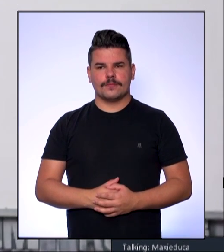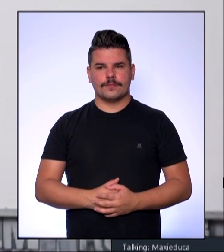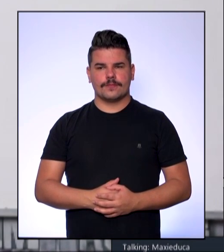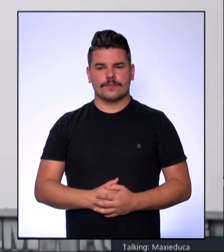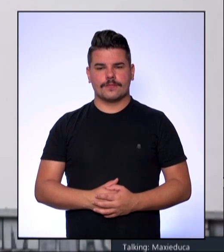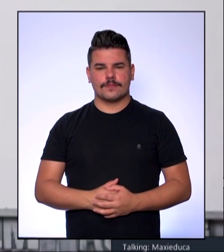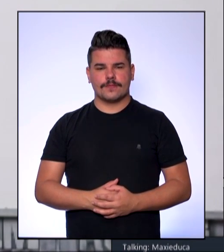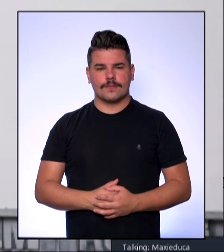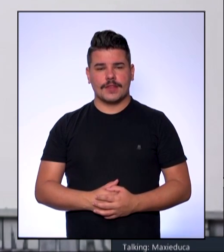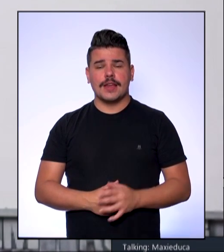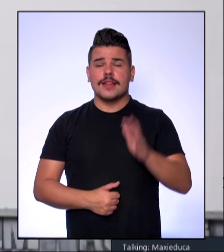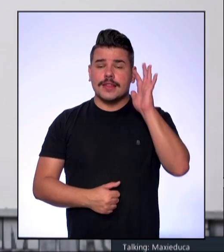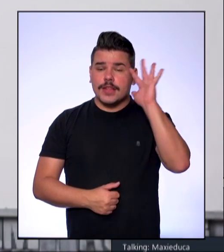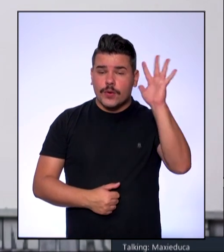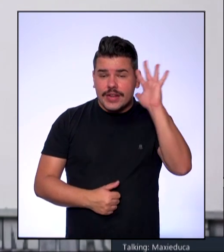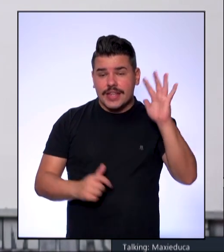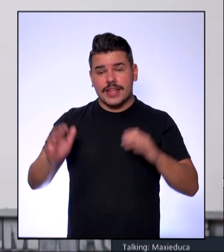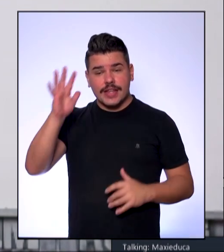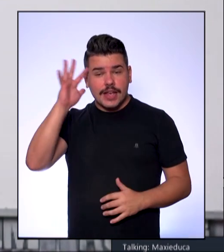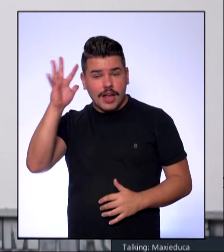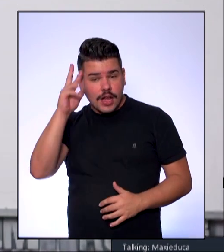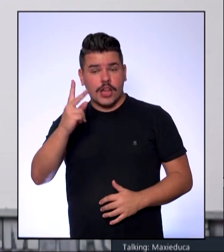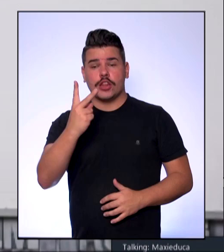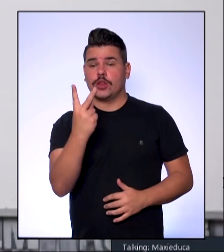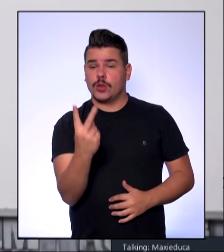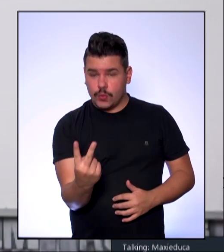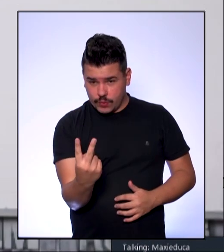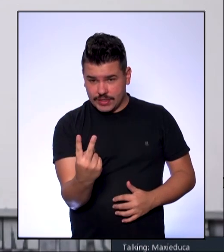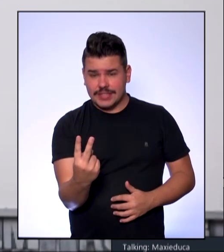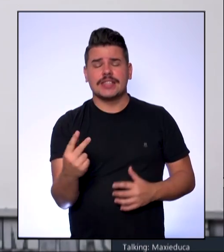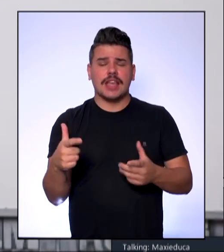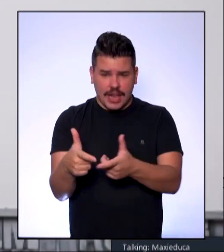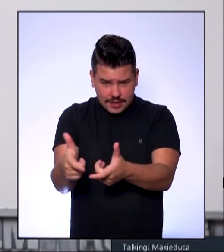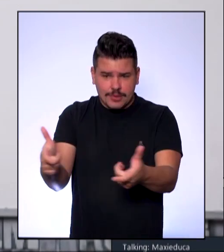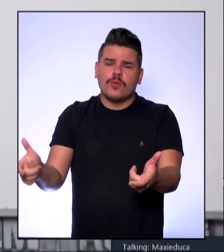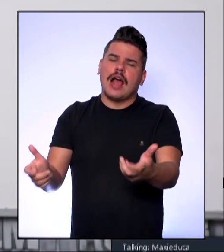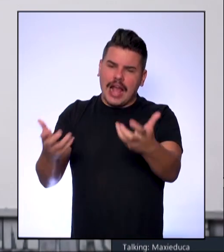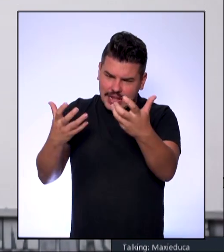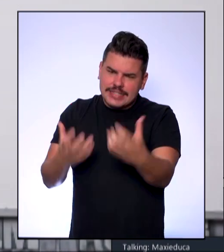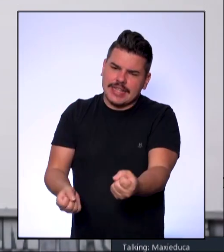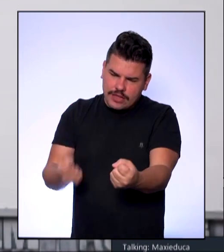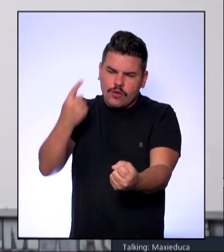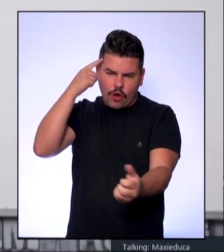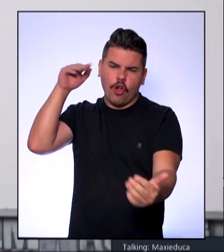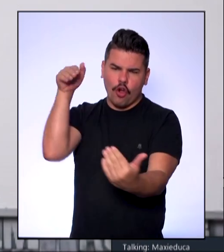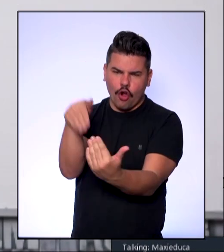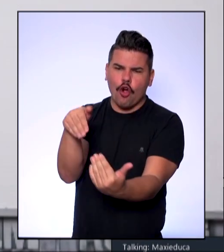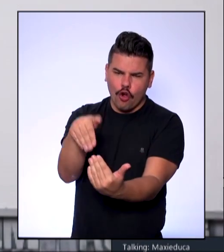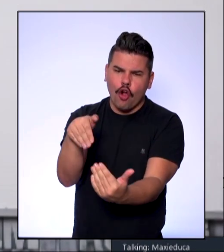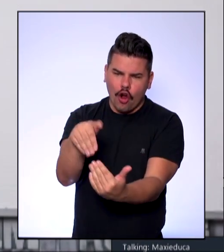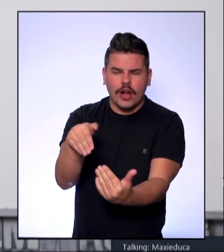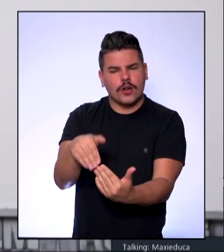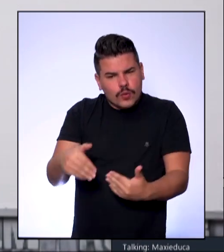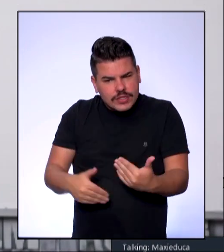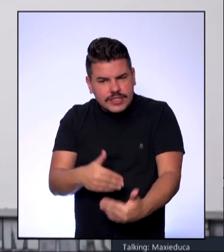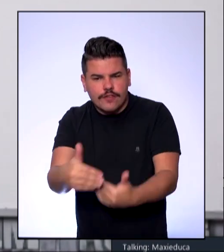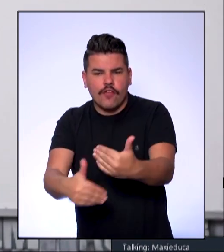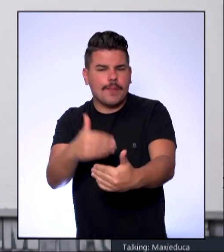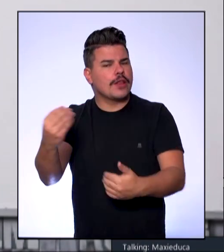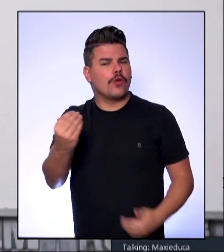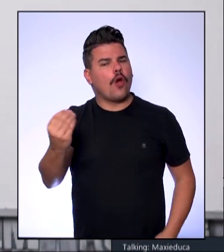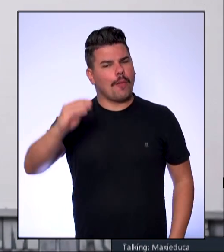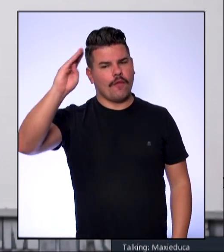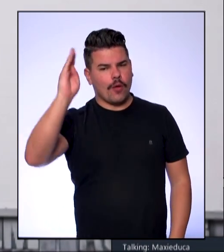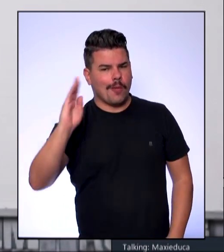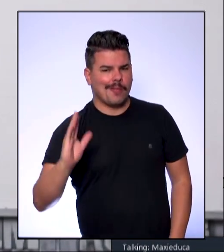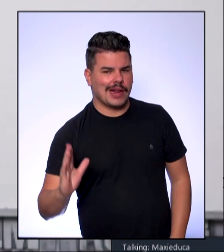que tentam e são aceitas de forma mais consistente para o processo, olha só, para